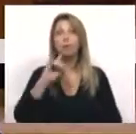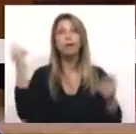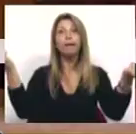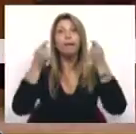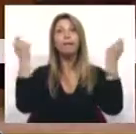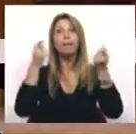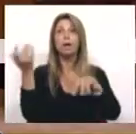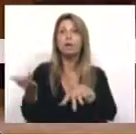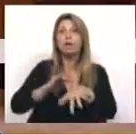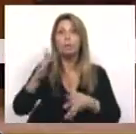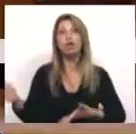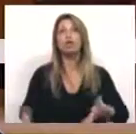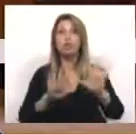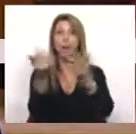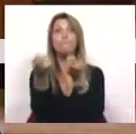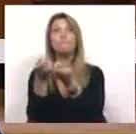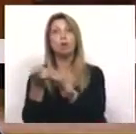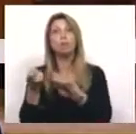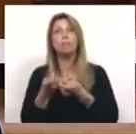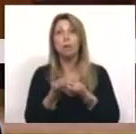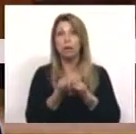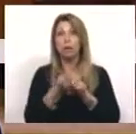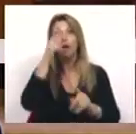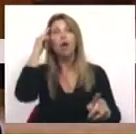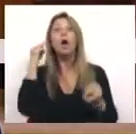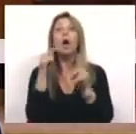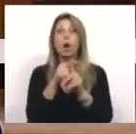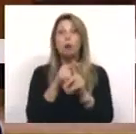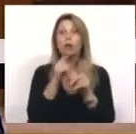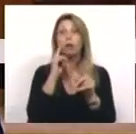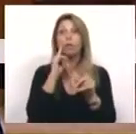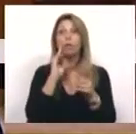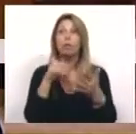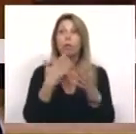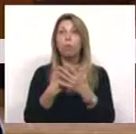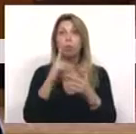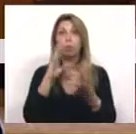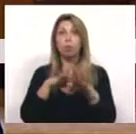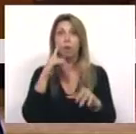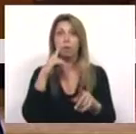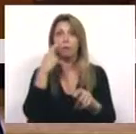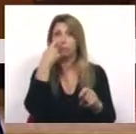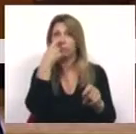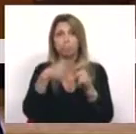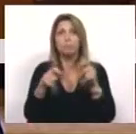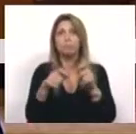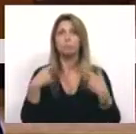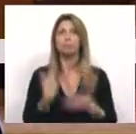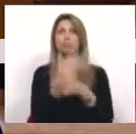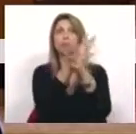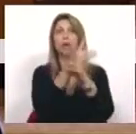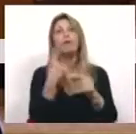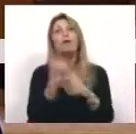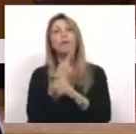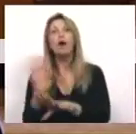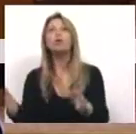sensibilização estratégicas e de proximidade destinadas à prevenção de ignições e direcionadas para diversos grupos